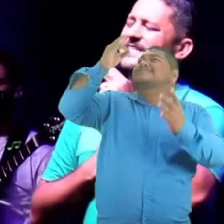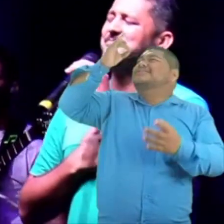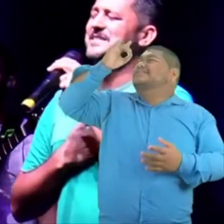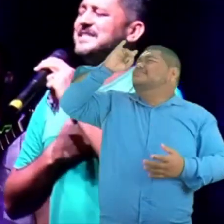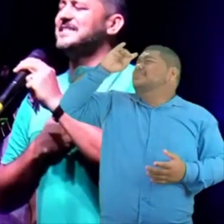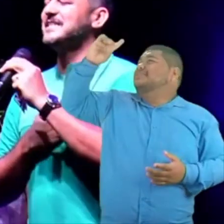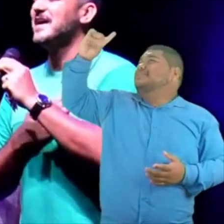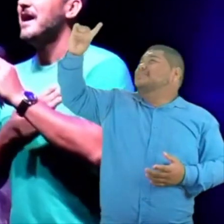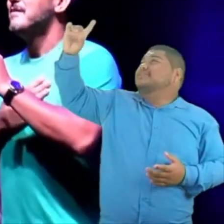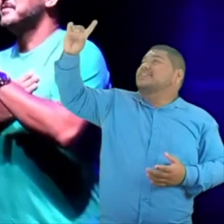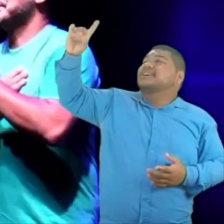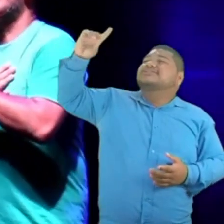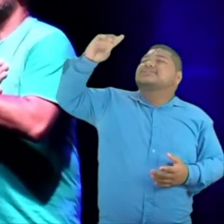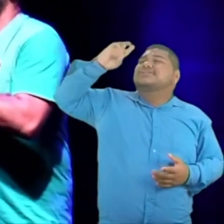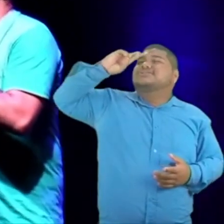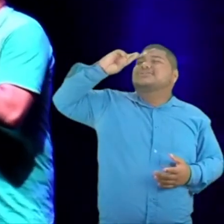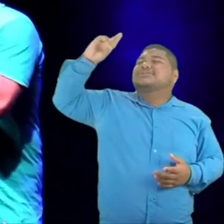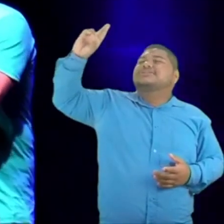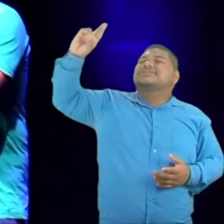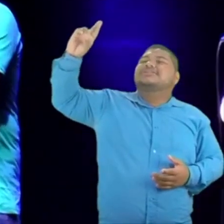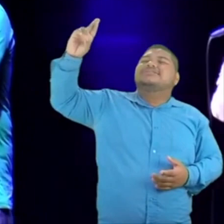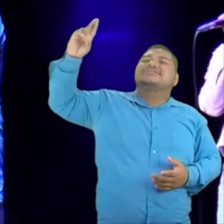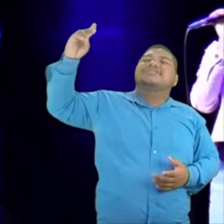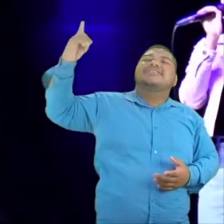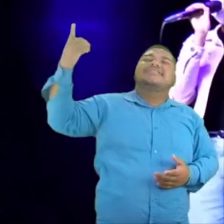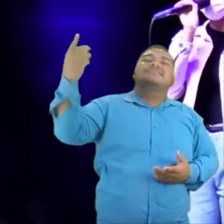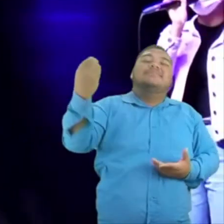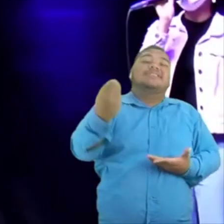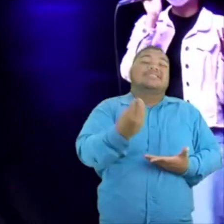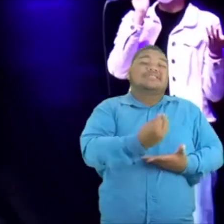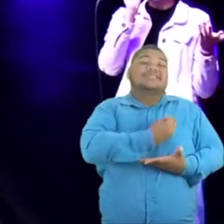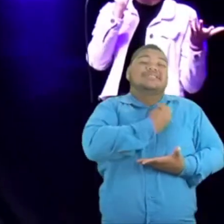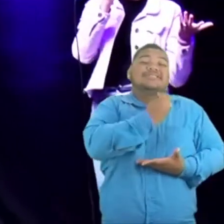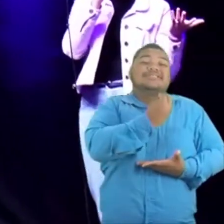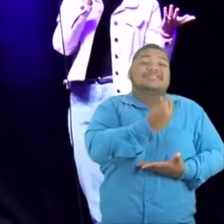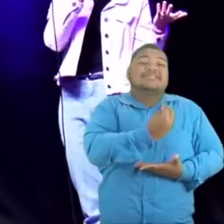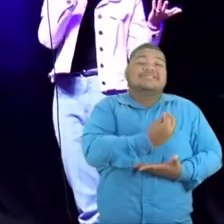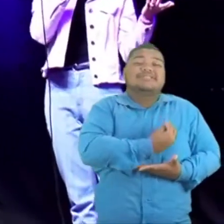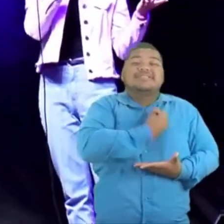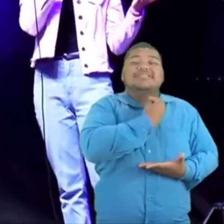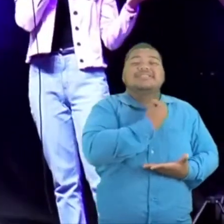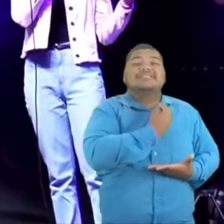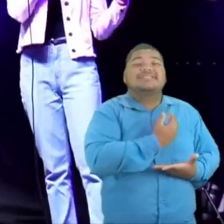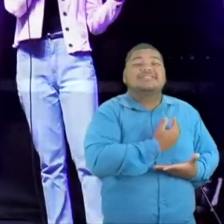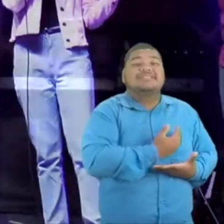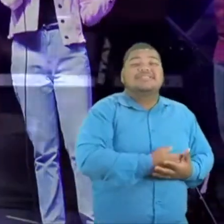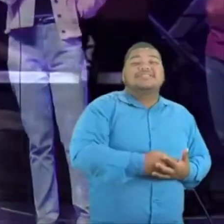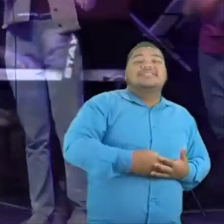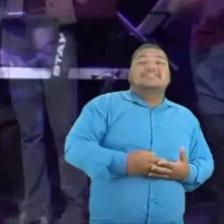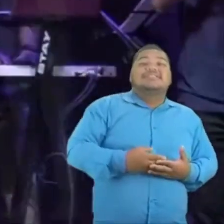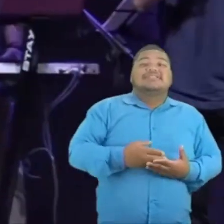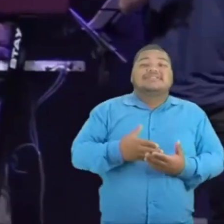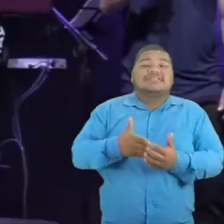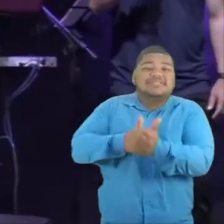mais firme, Senhor, em tua presença.